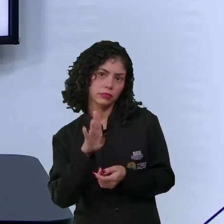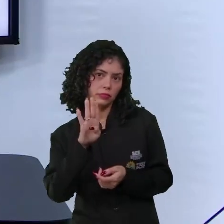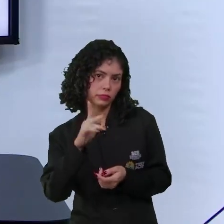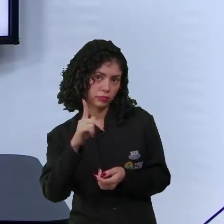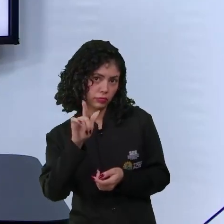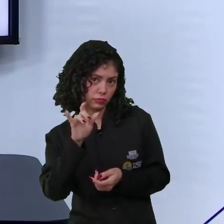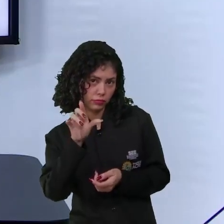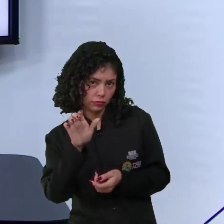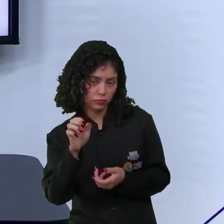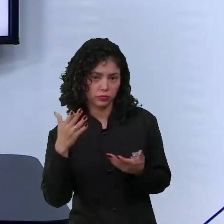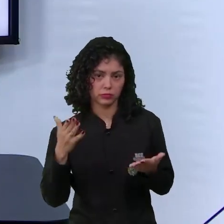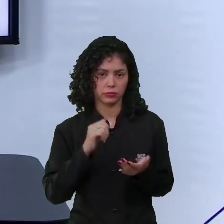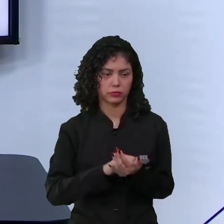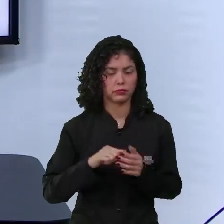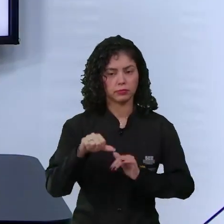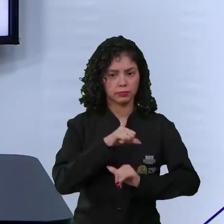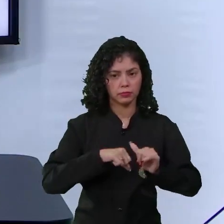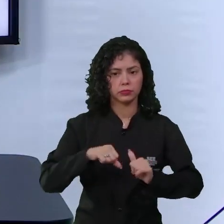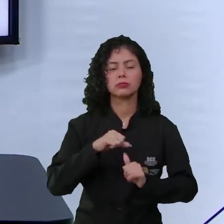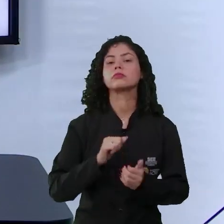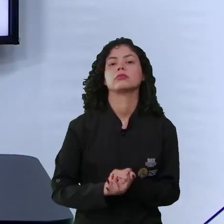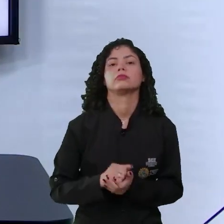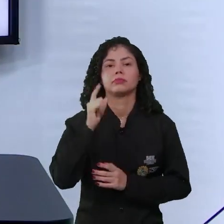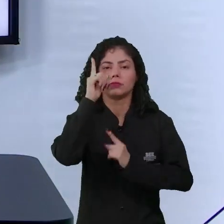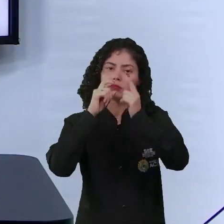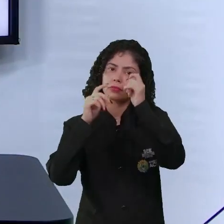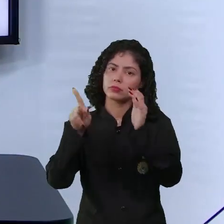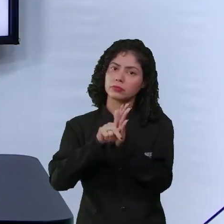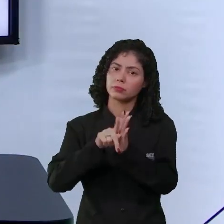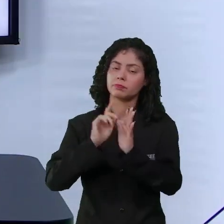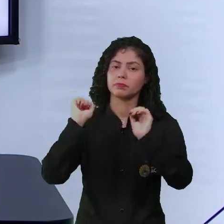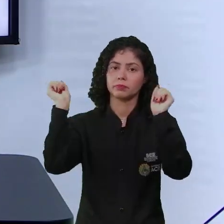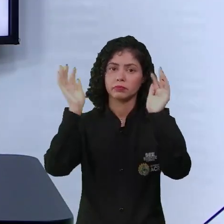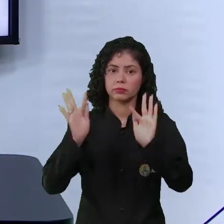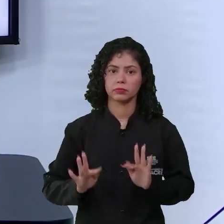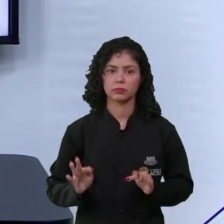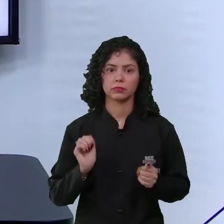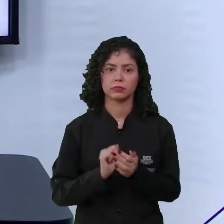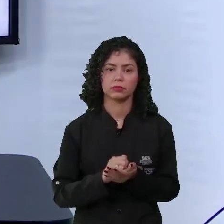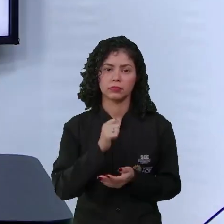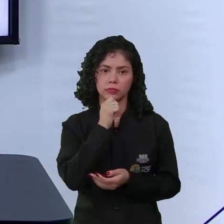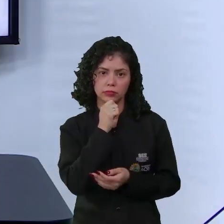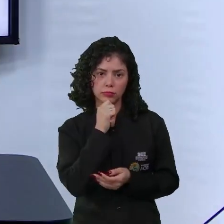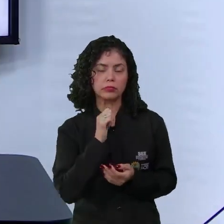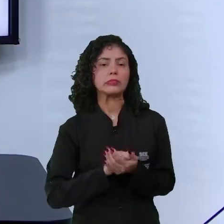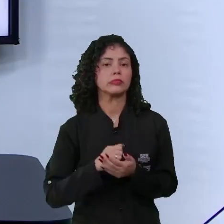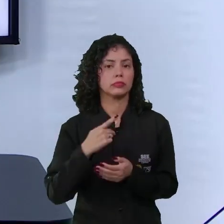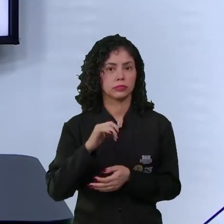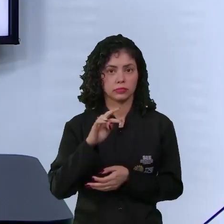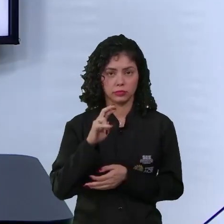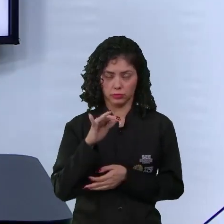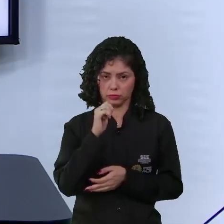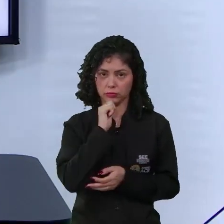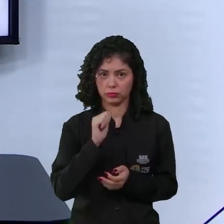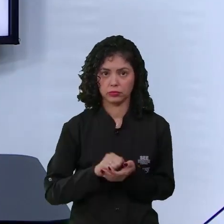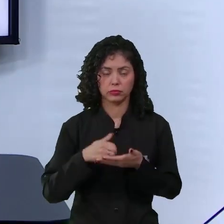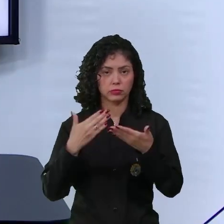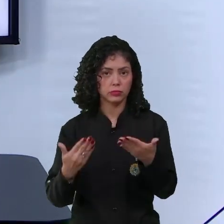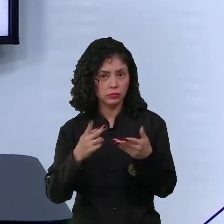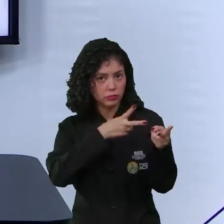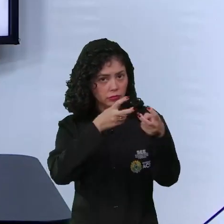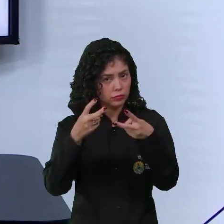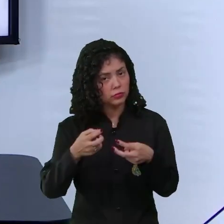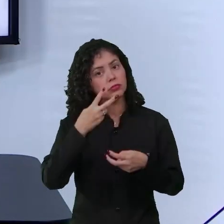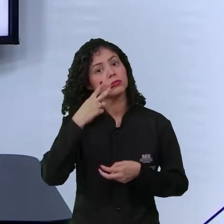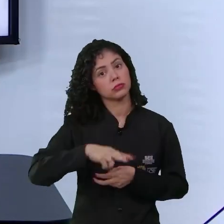plebe, opa, transformação, expressão, alegria, vibração, profano dependendo da